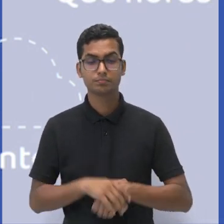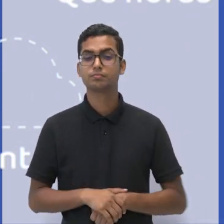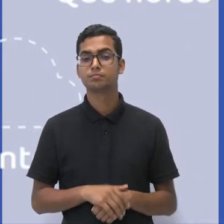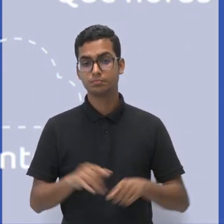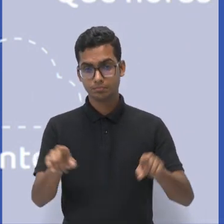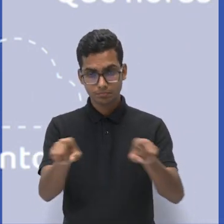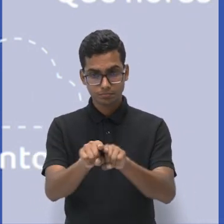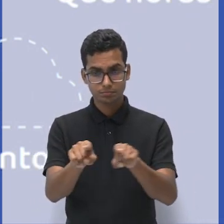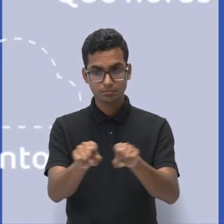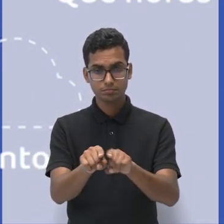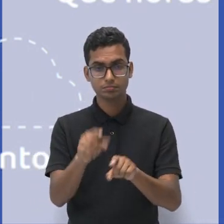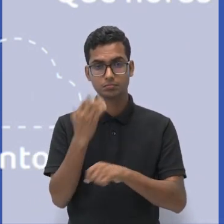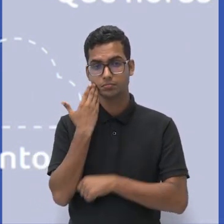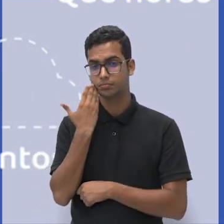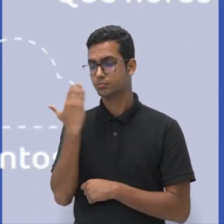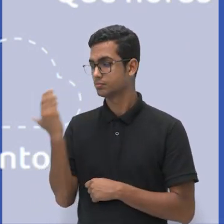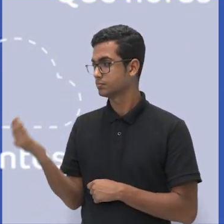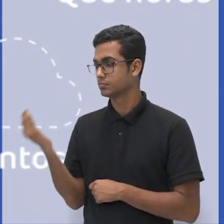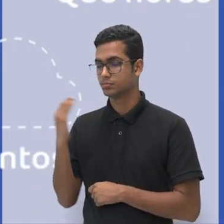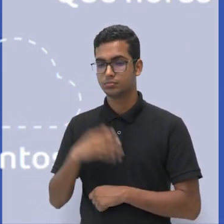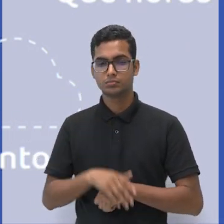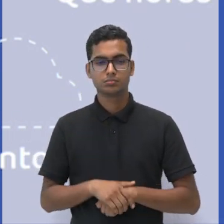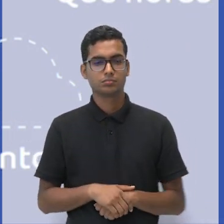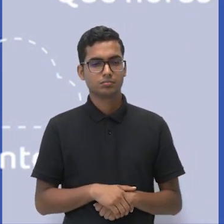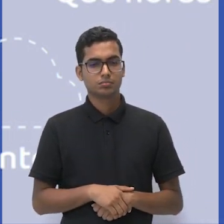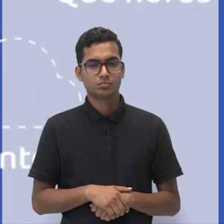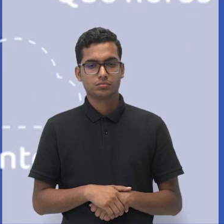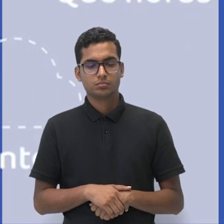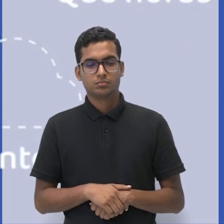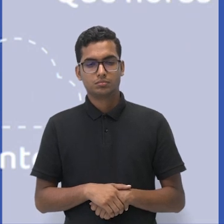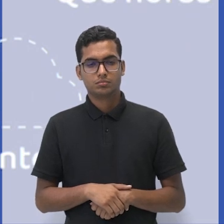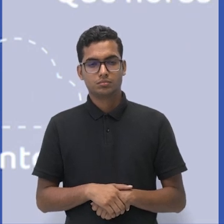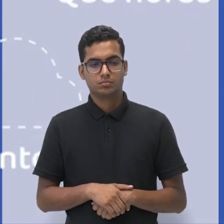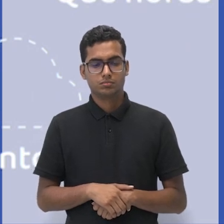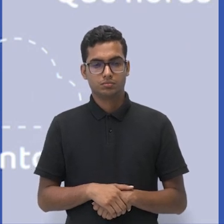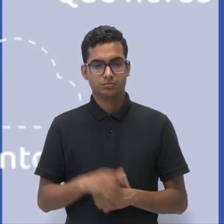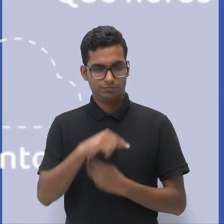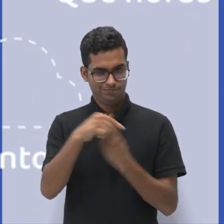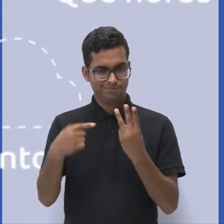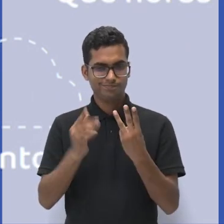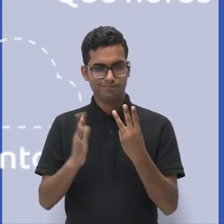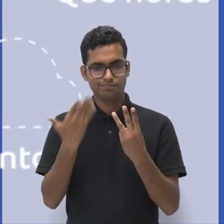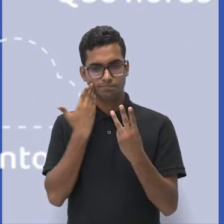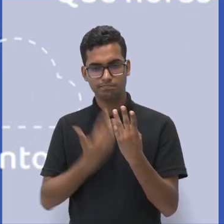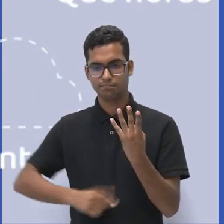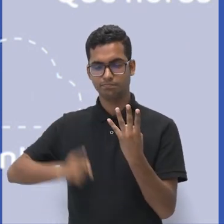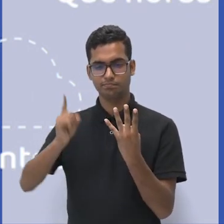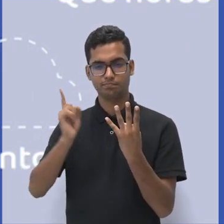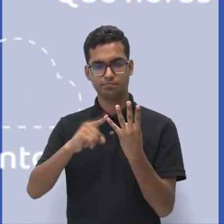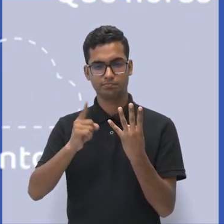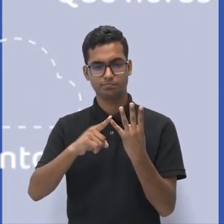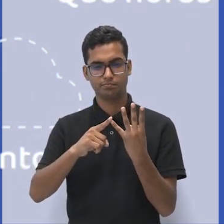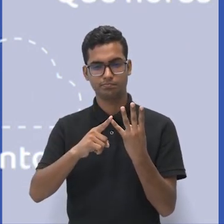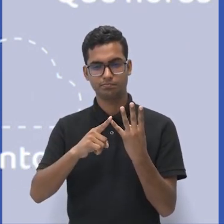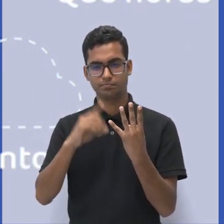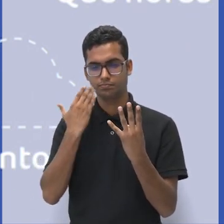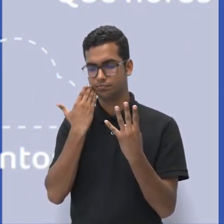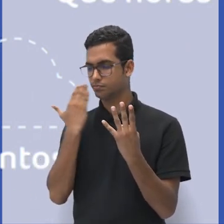eles. Where, onde. What, qual ou o que.